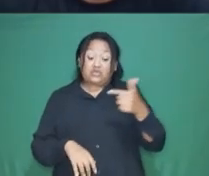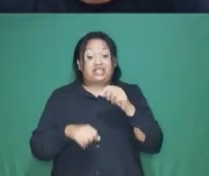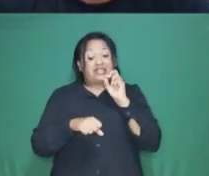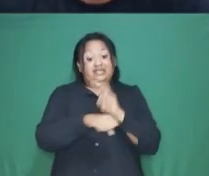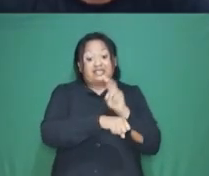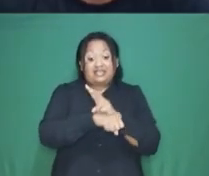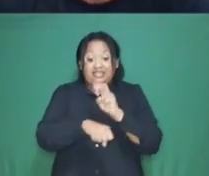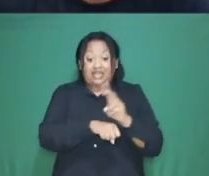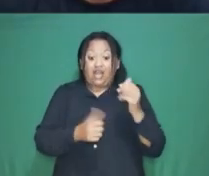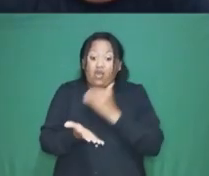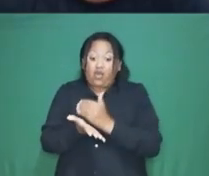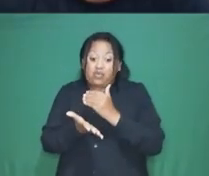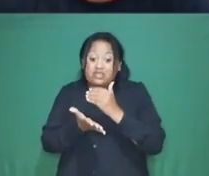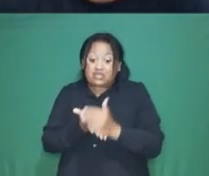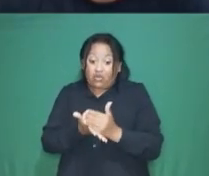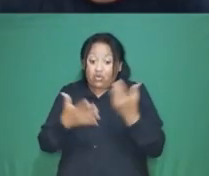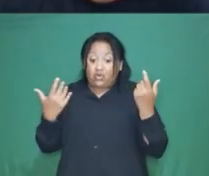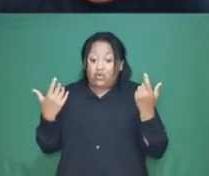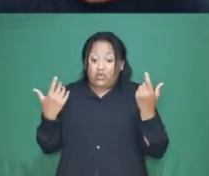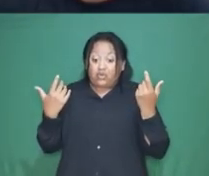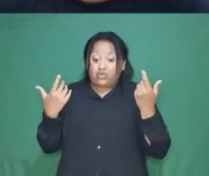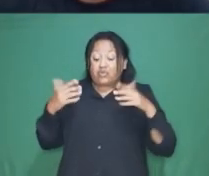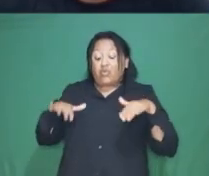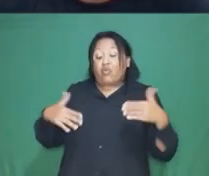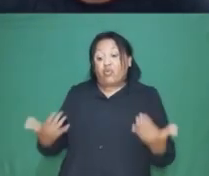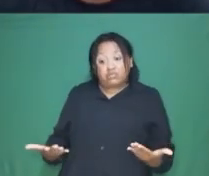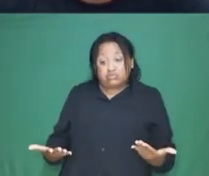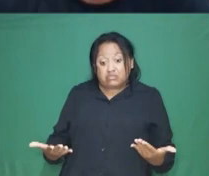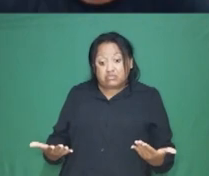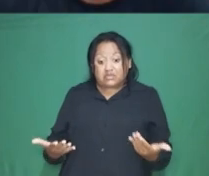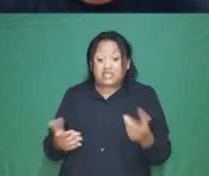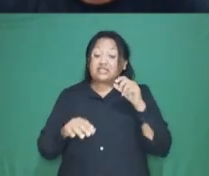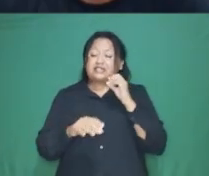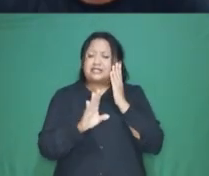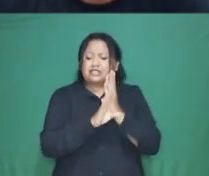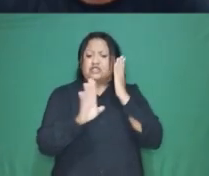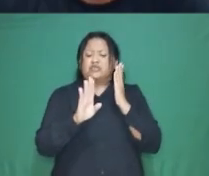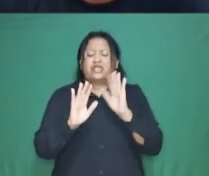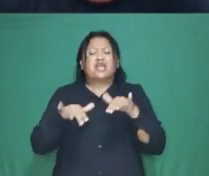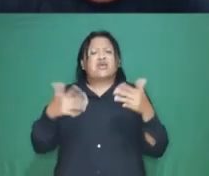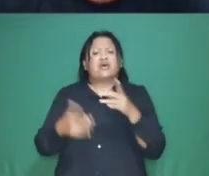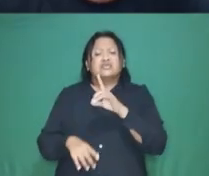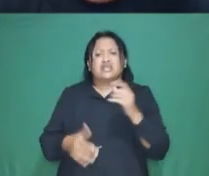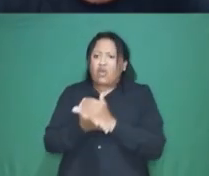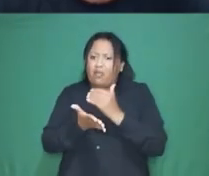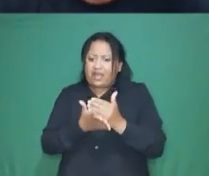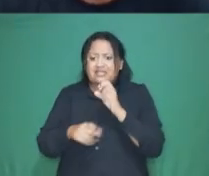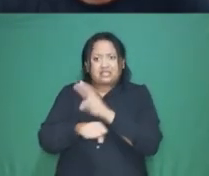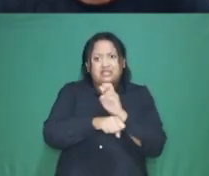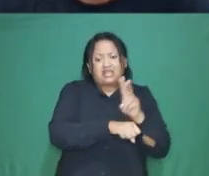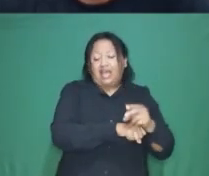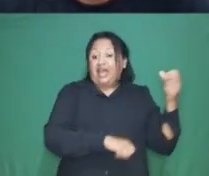começou então vamos descobrir Em que dia começa essa segunda detetização tá essa segunda